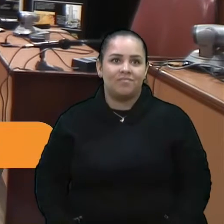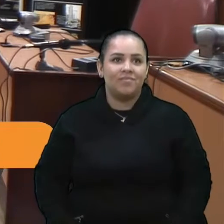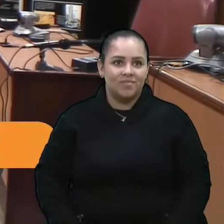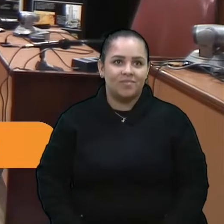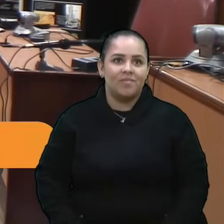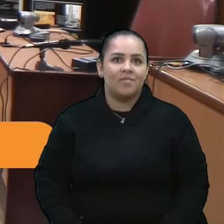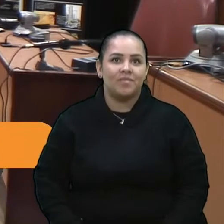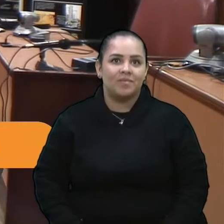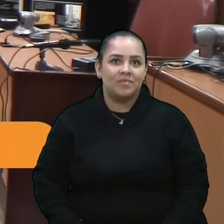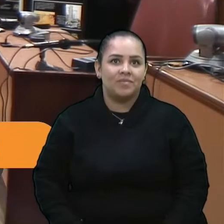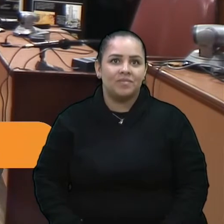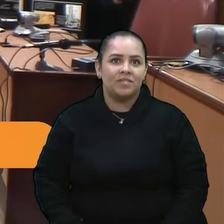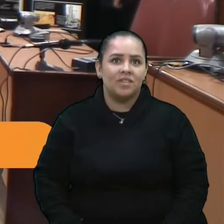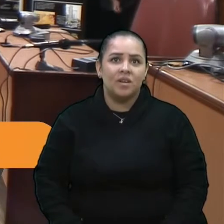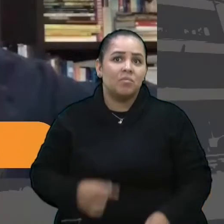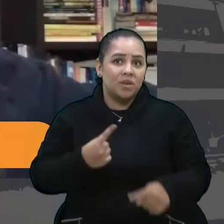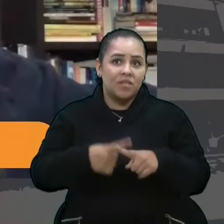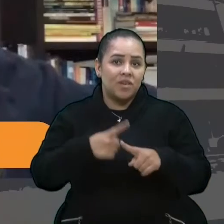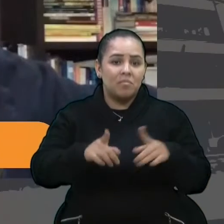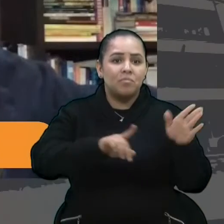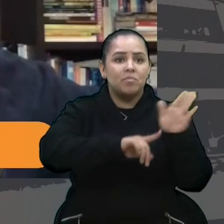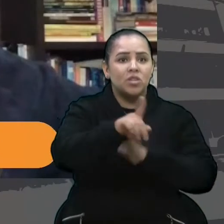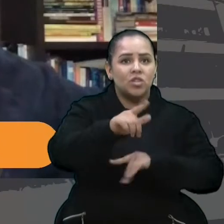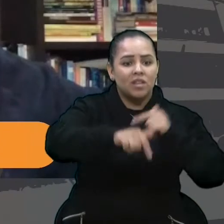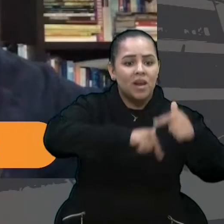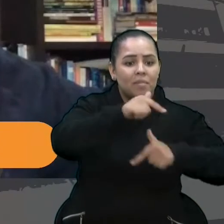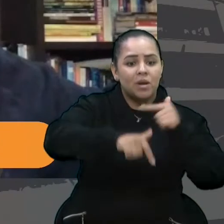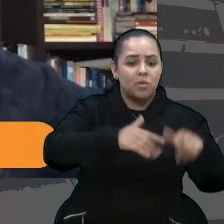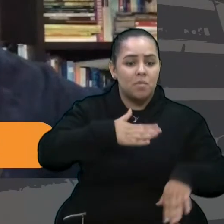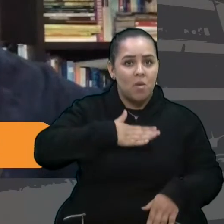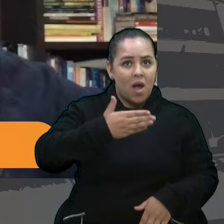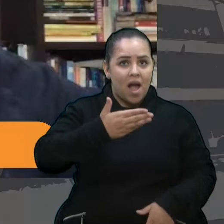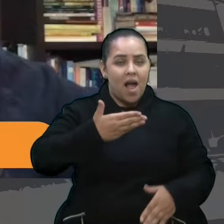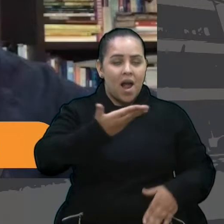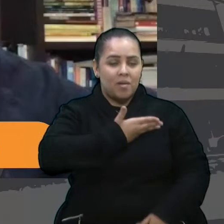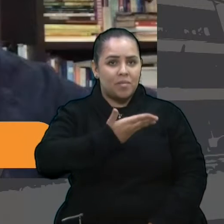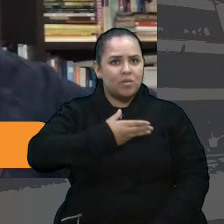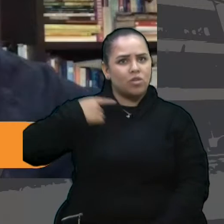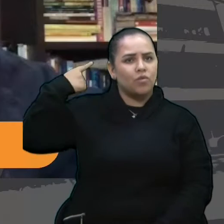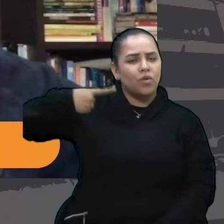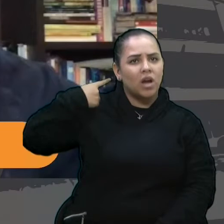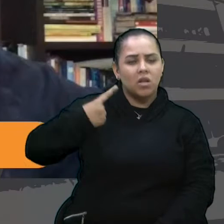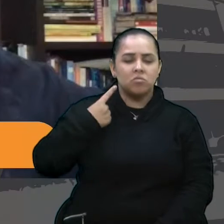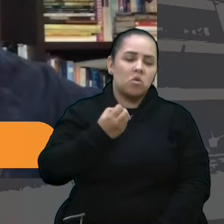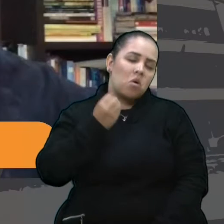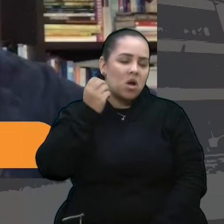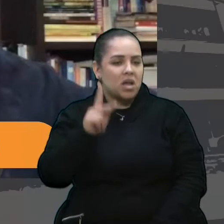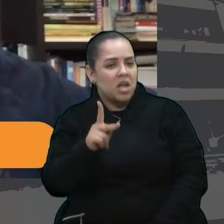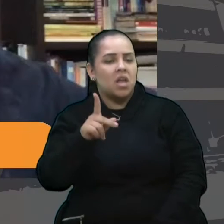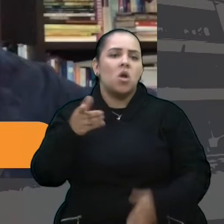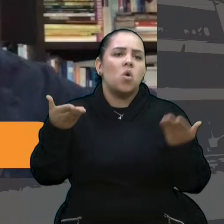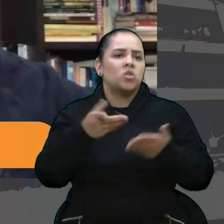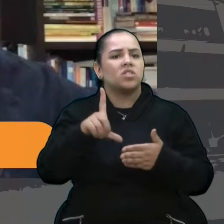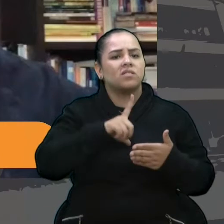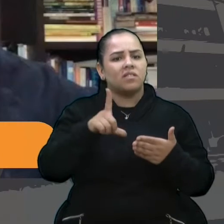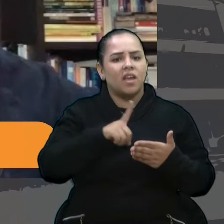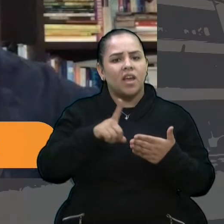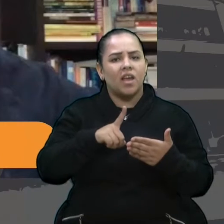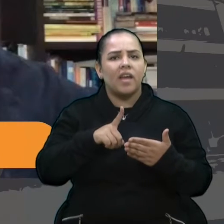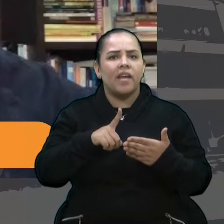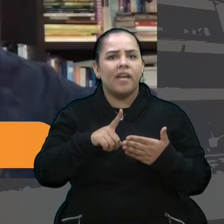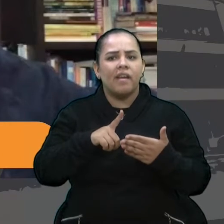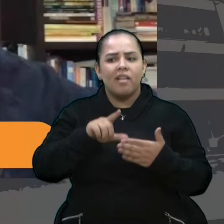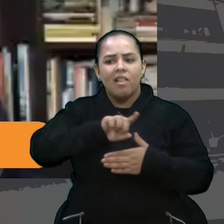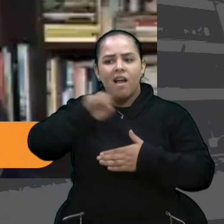O sujeito que foi pedir emprego para o meu amigo advogado lá em São Paulo, ele disse, tudo bem, hoje tem uma audiência, você já vai lá e faz essa